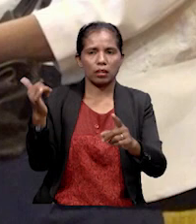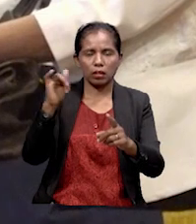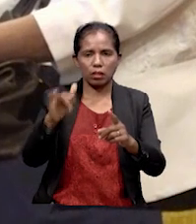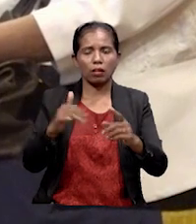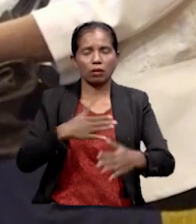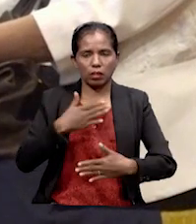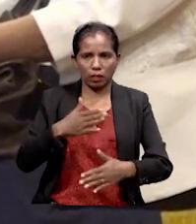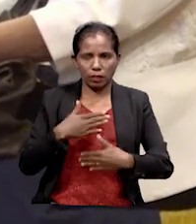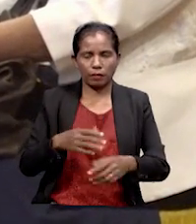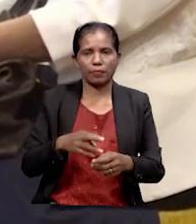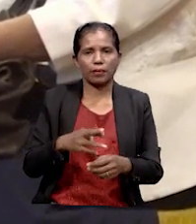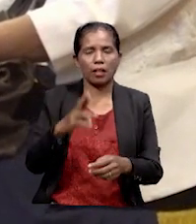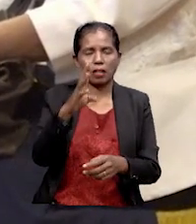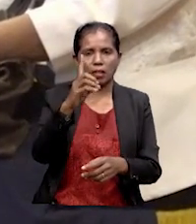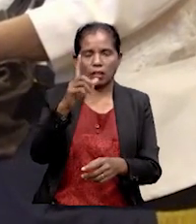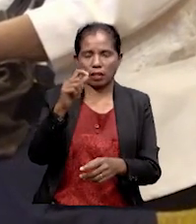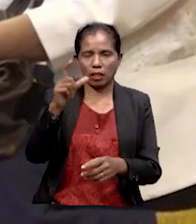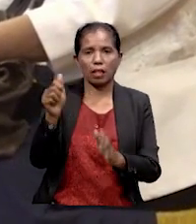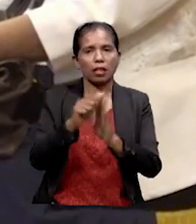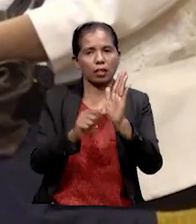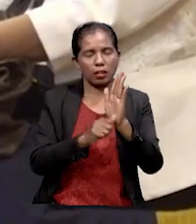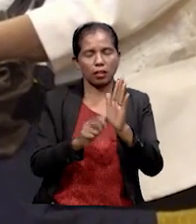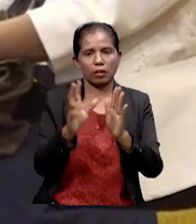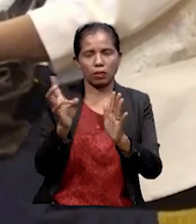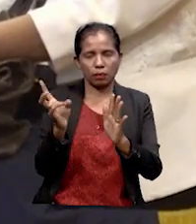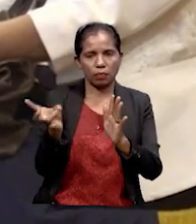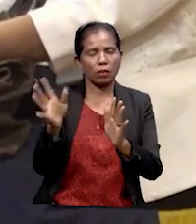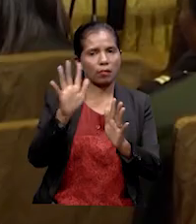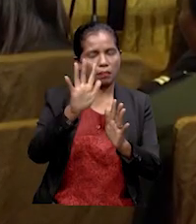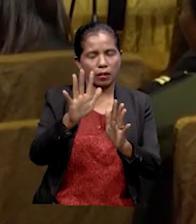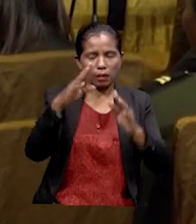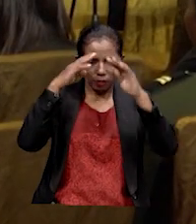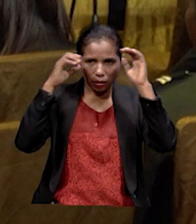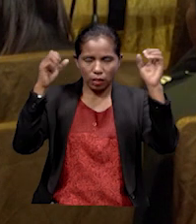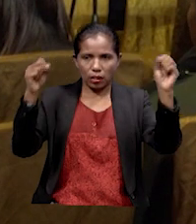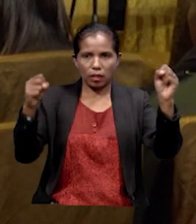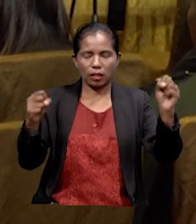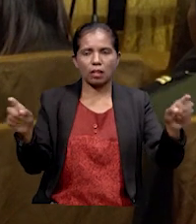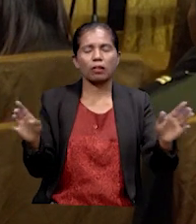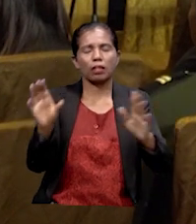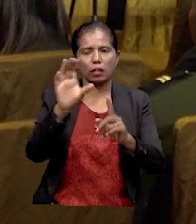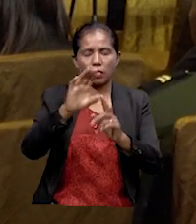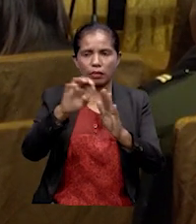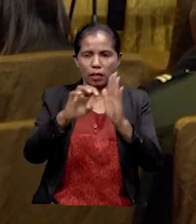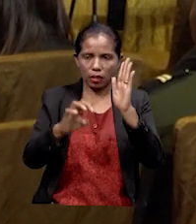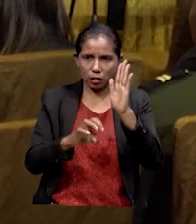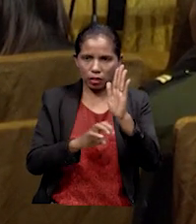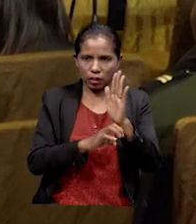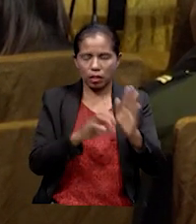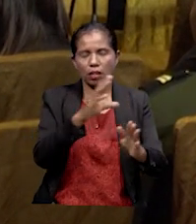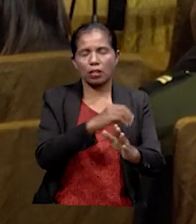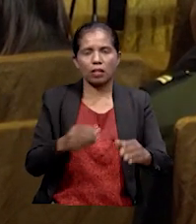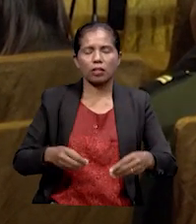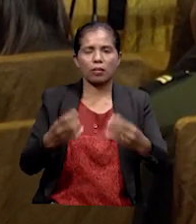República Democrática Timor-Leste, artigo Ritunolo Resinhat, define Presidente da República mas se o Estado símbolo não